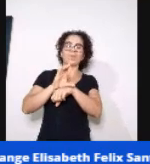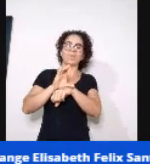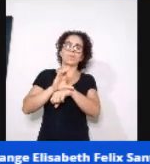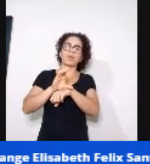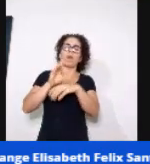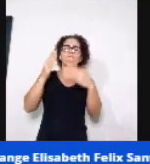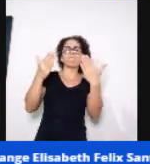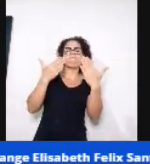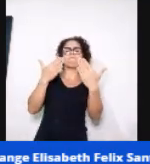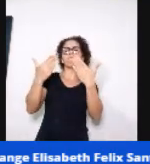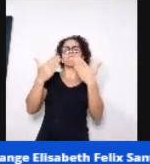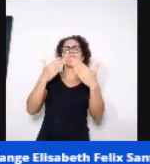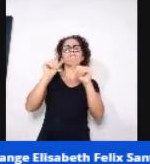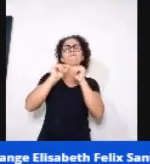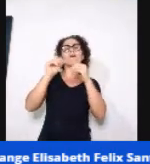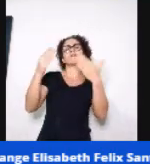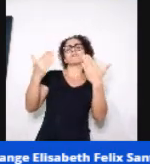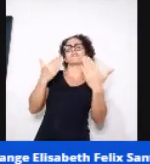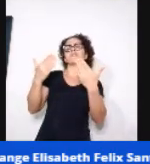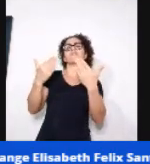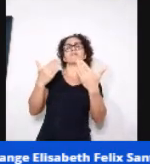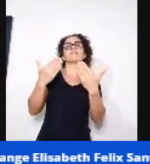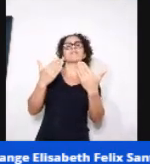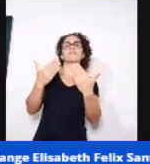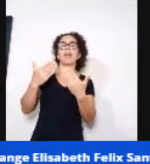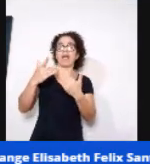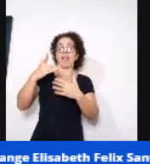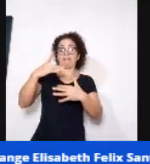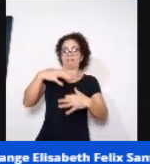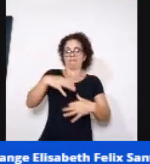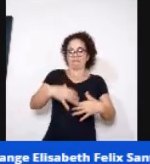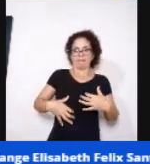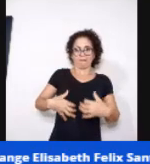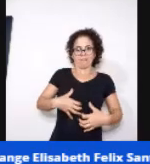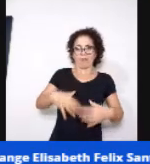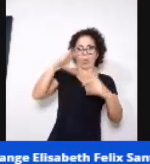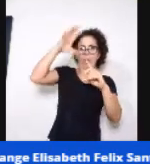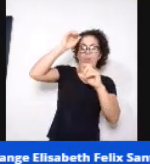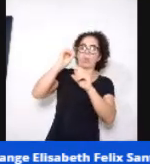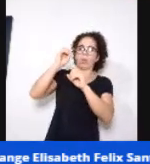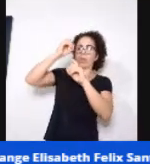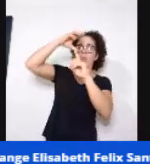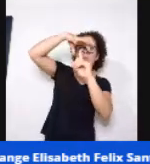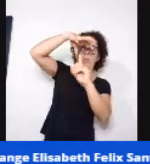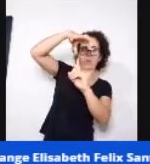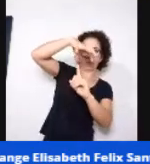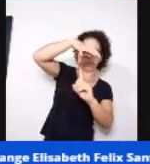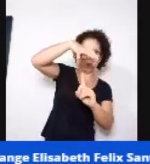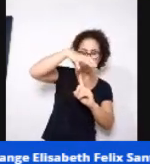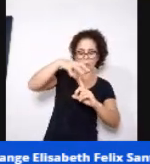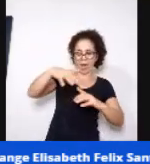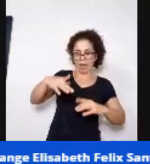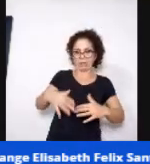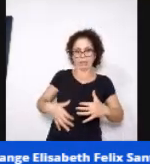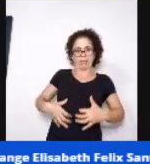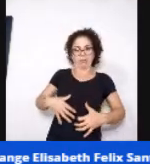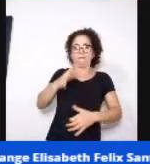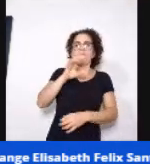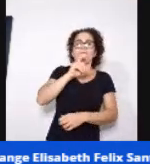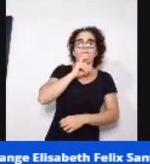Porque o saltar de paraquedas me deu muito frio na barriga e eu quis desistir. Mas é impossível, porque você não pode desistir,